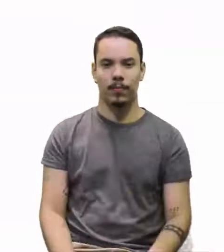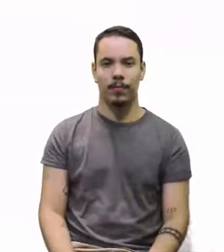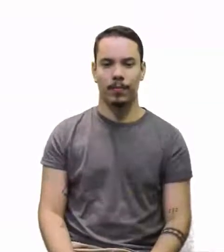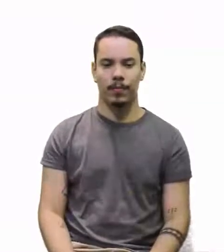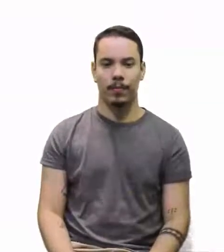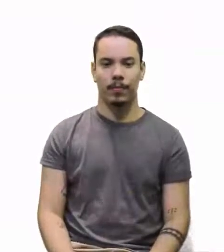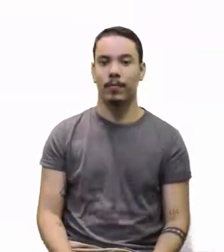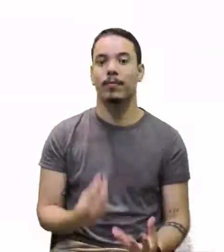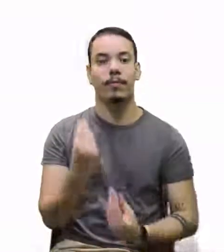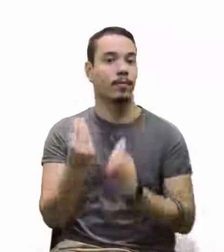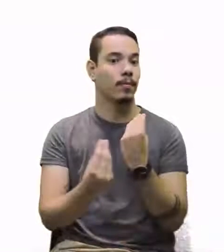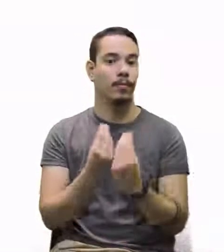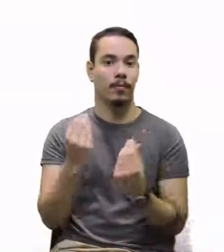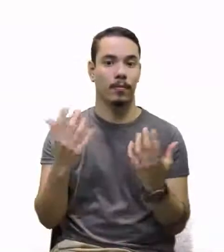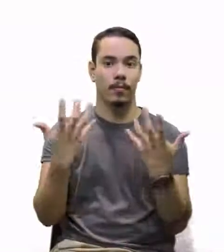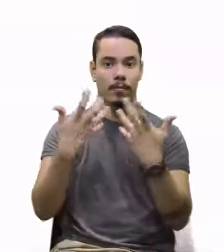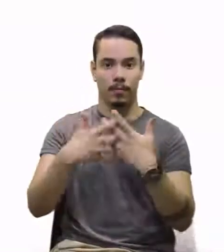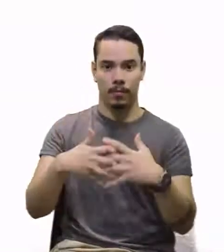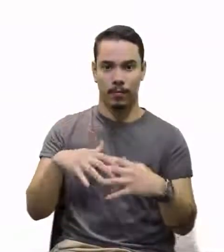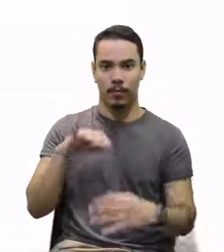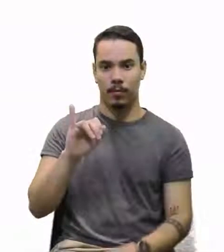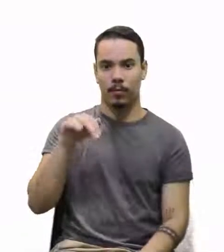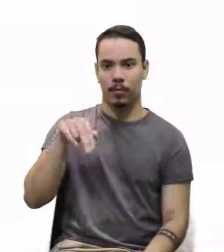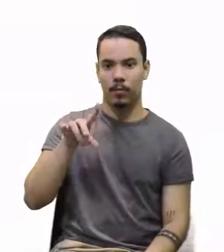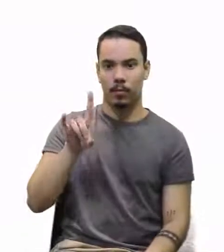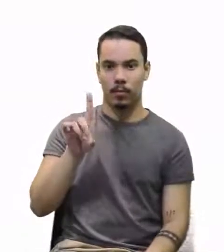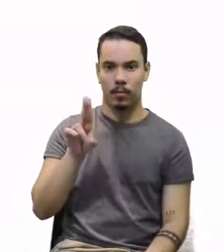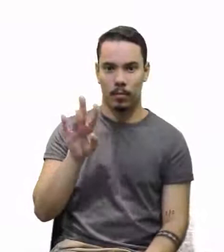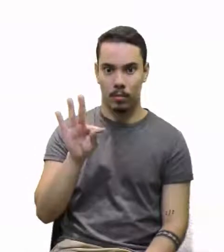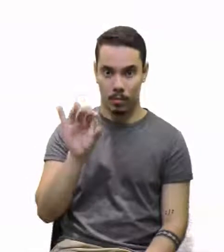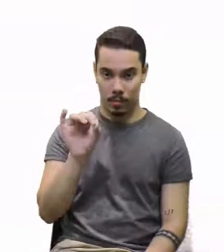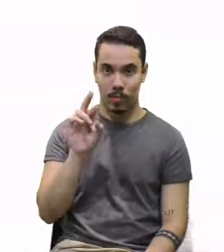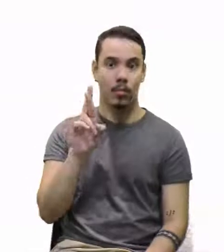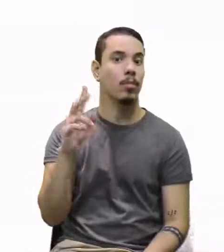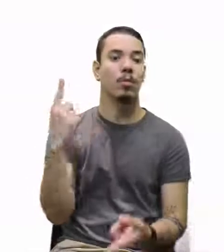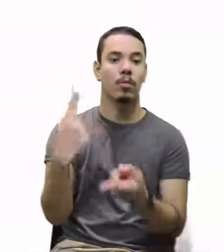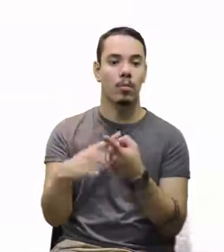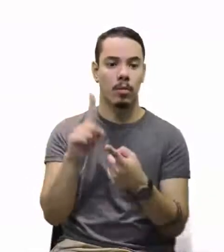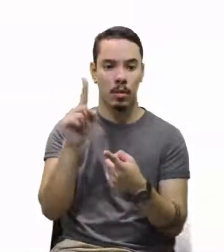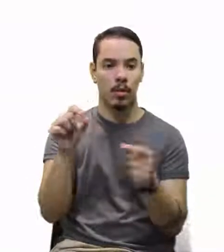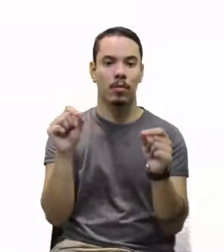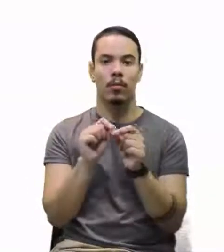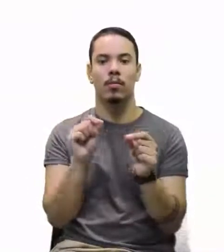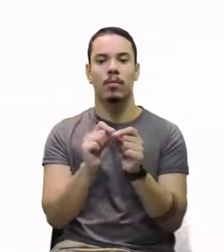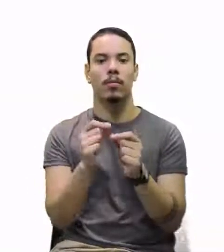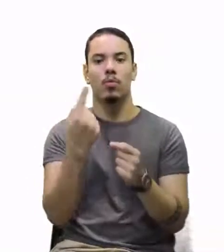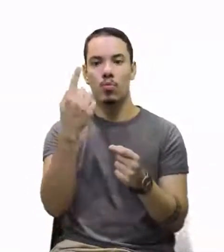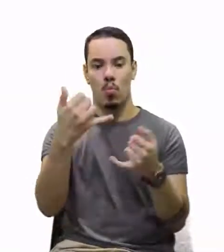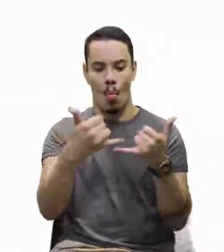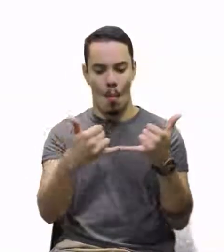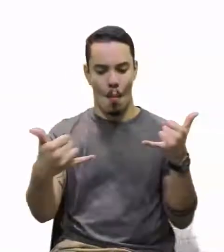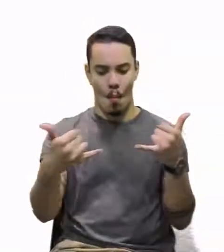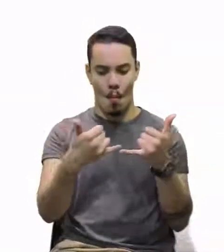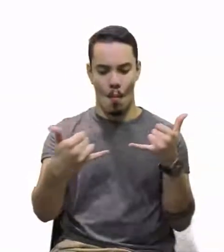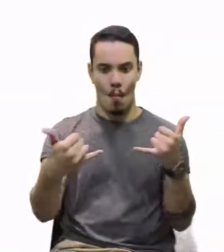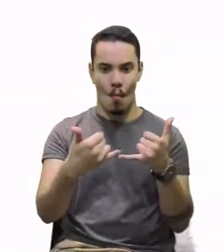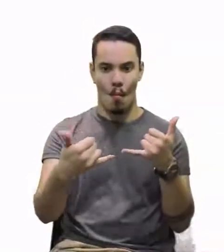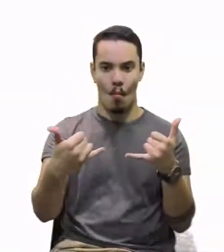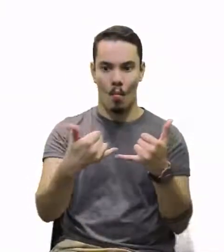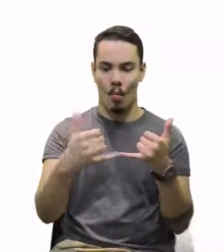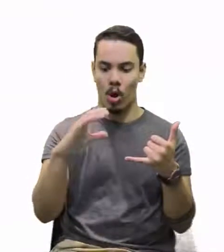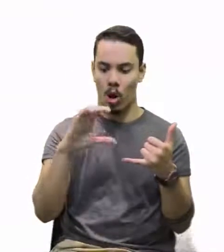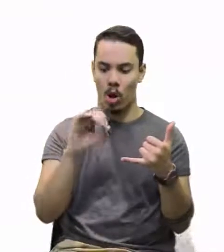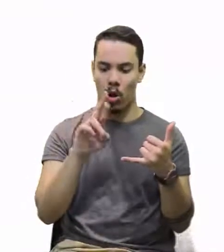A construção de um indutor. Normalmente, o indutor é construído a partir de um fio de cobre ou